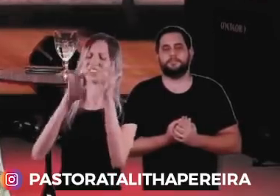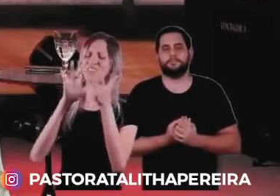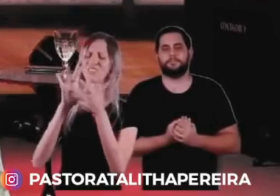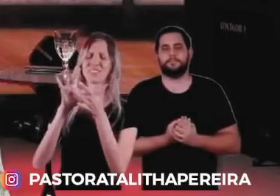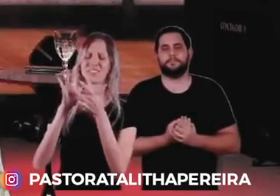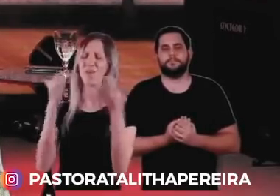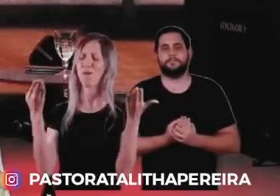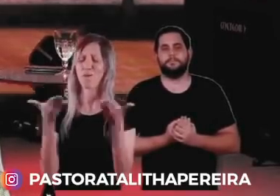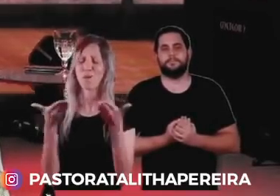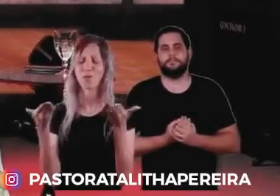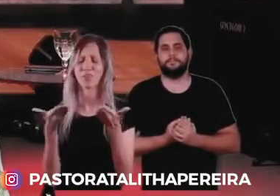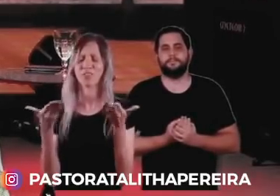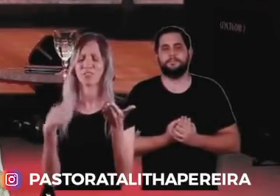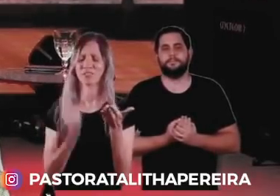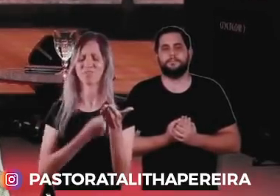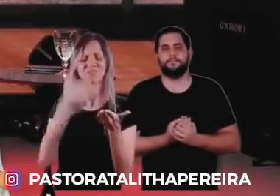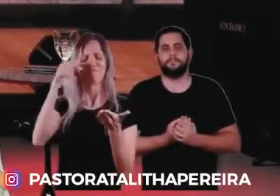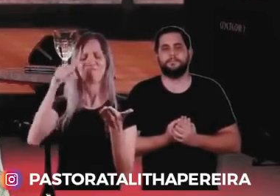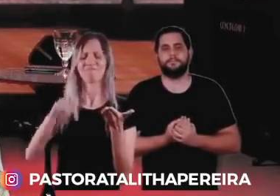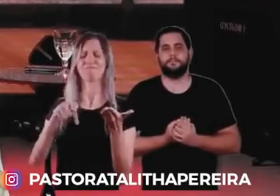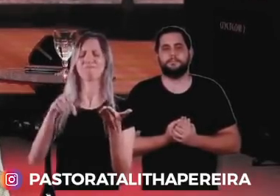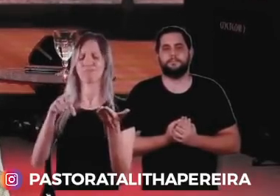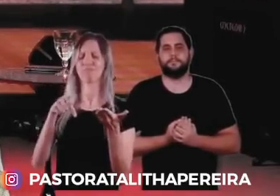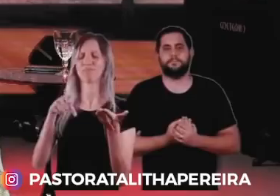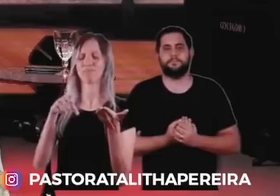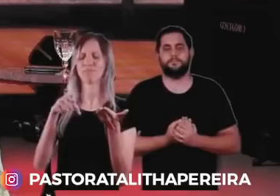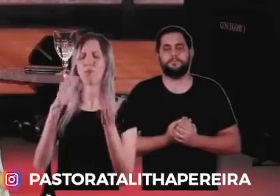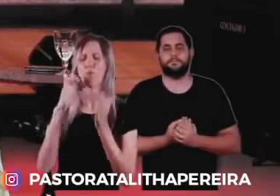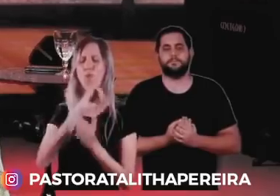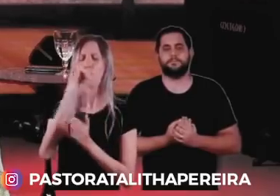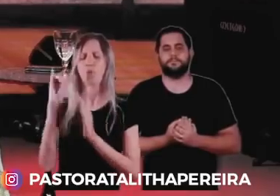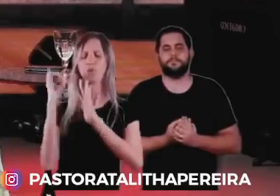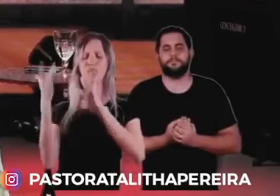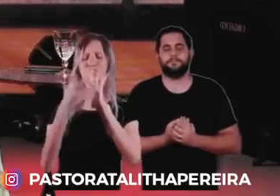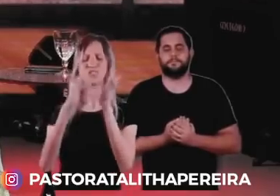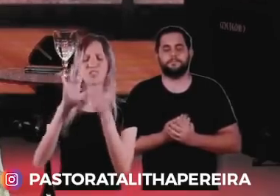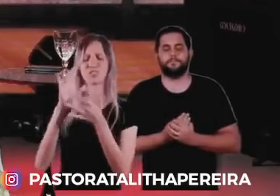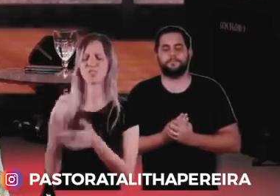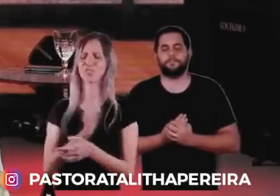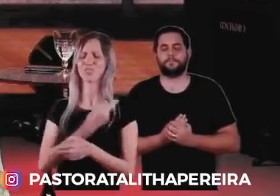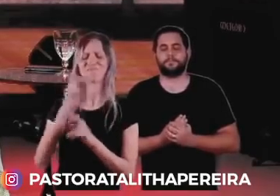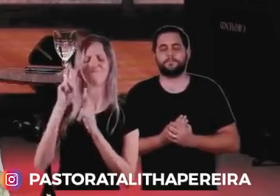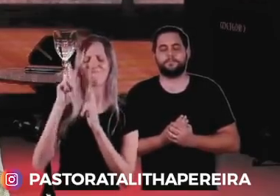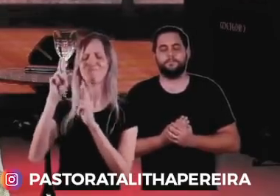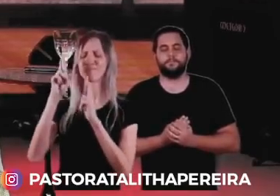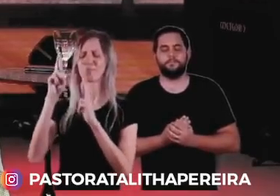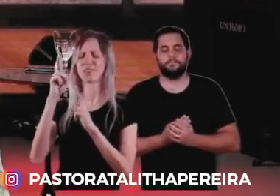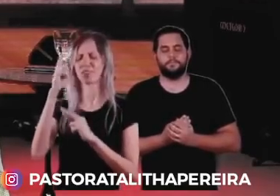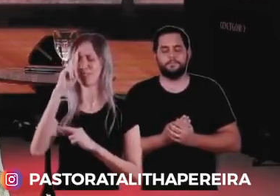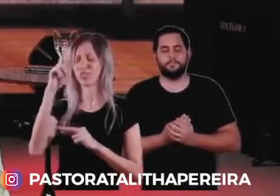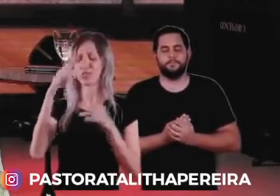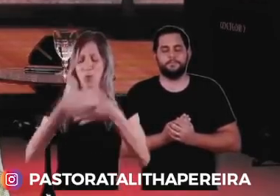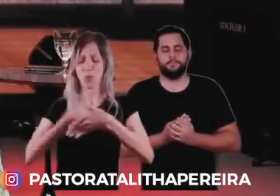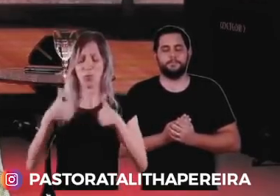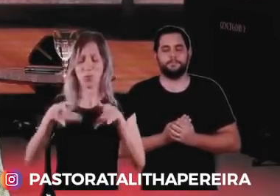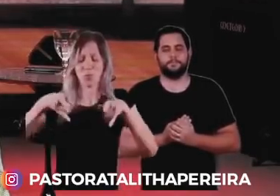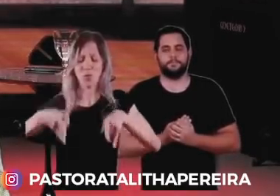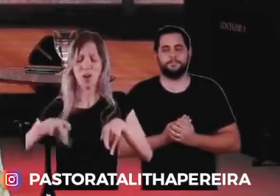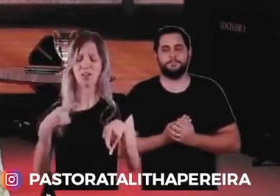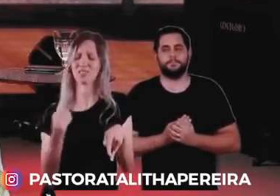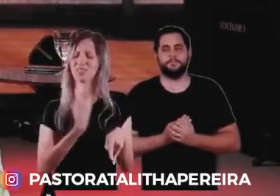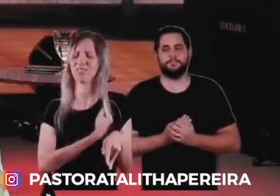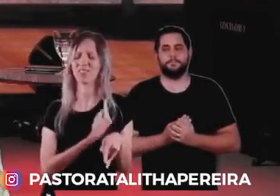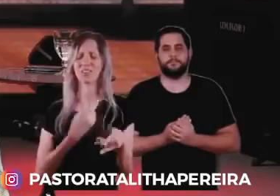oi Jesus, nós estamos aqui. Oi, Jesus, estamos te esperando, Senhor, no nosso quarto. Queremos